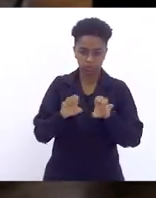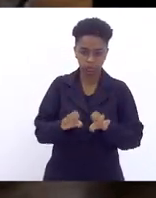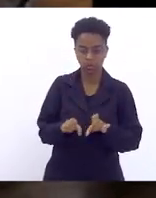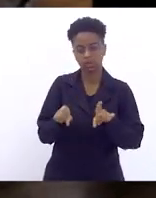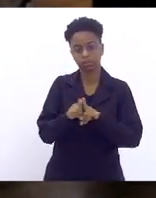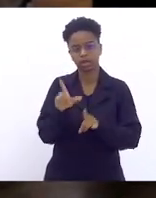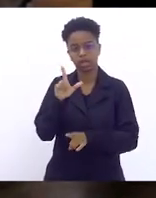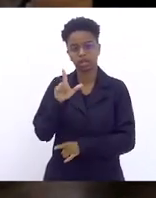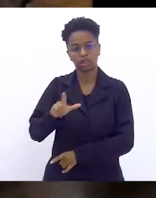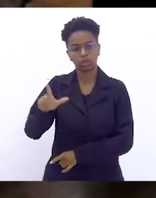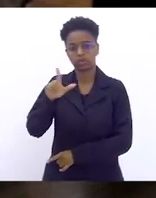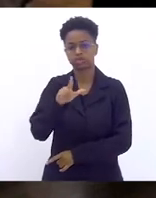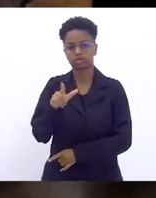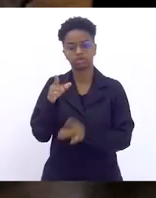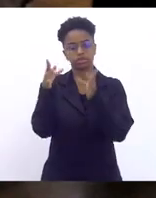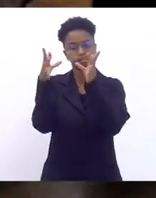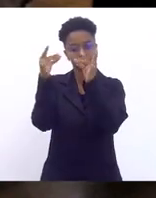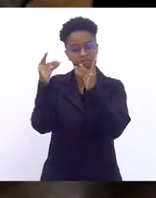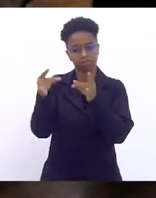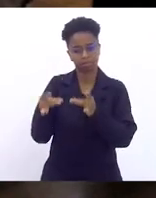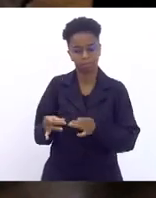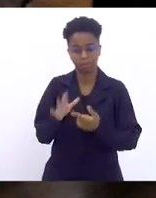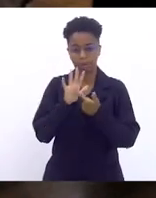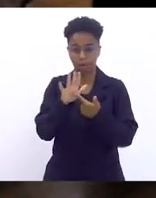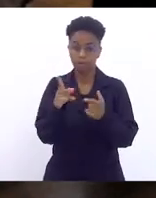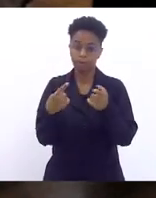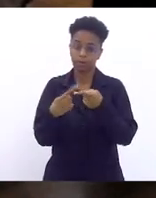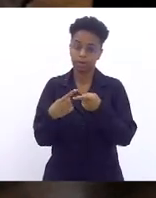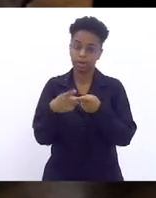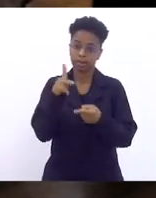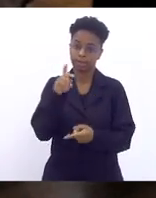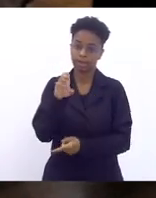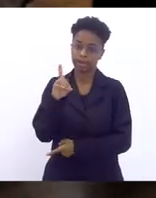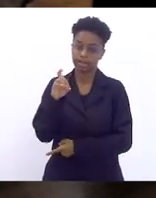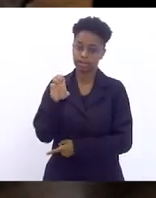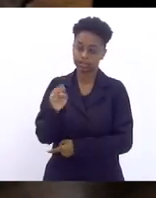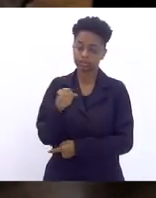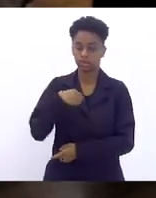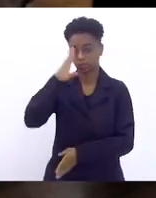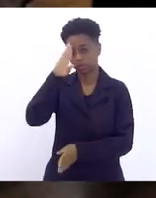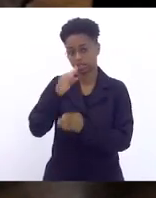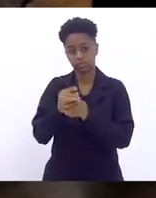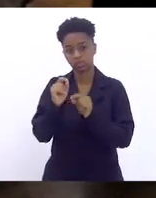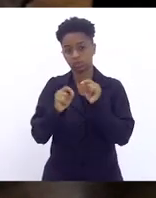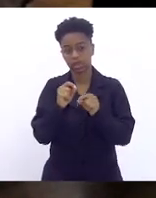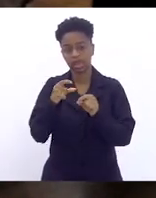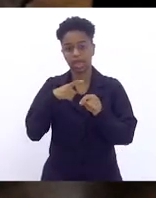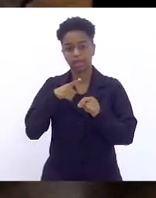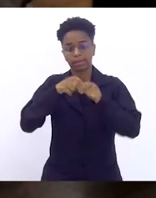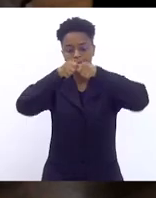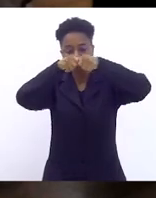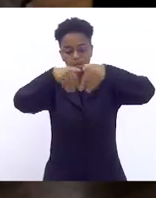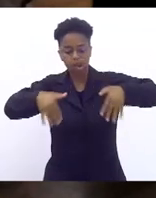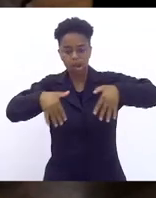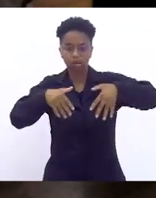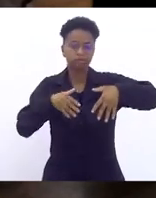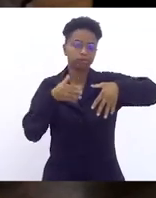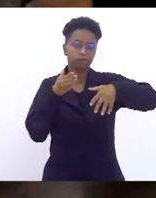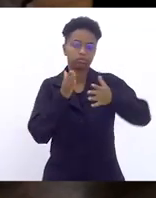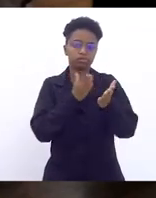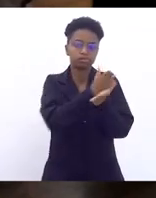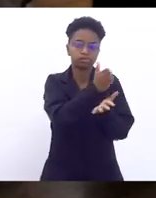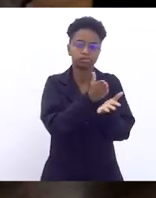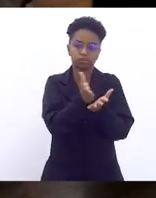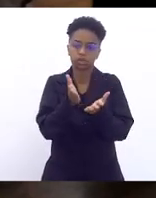é logística detalhando porque o pet na realidade eu entendi como um grande guarda-chuva que vai direcionar as